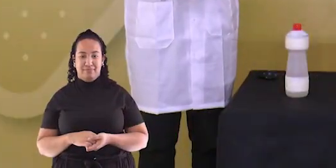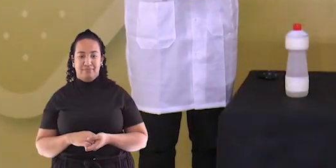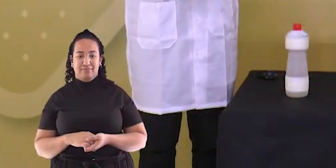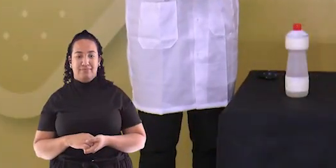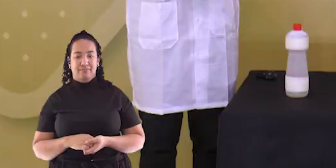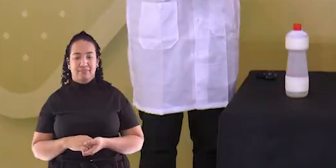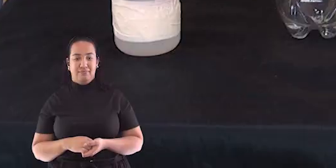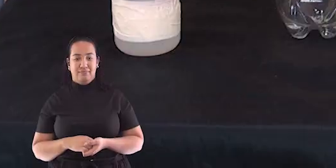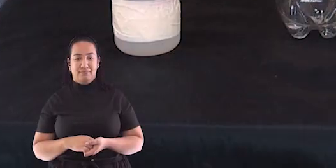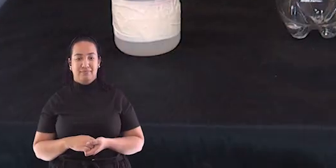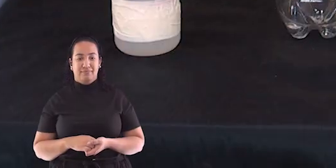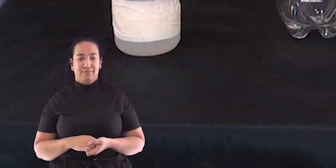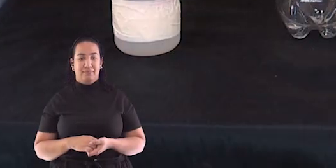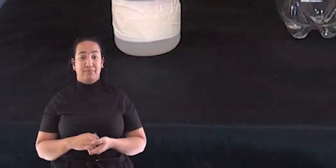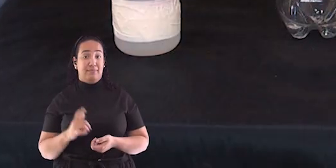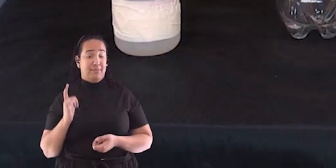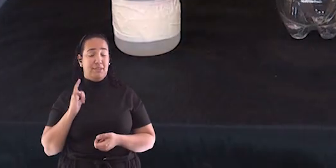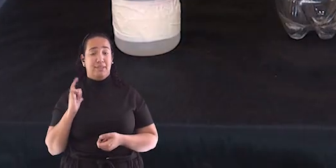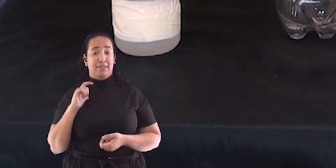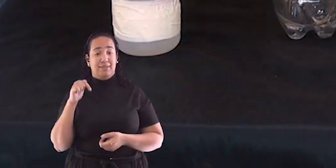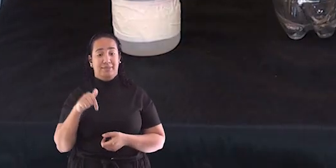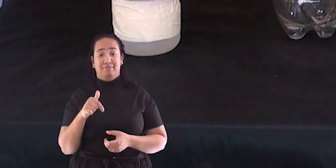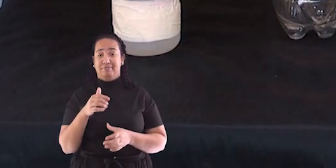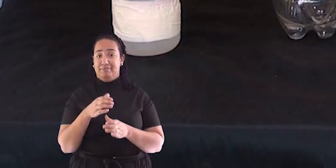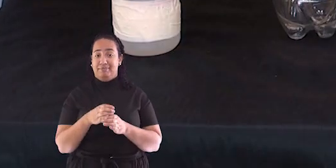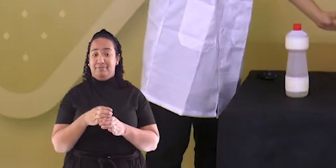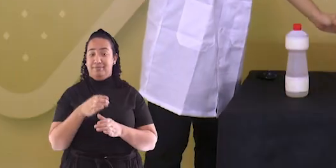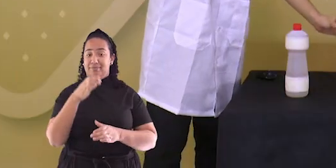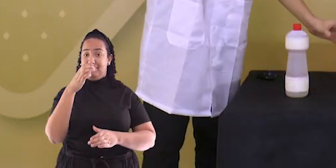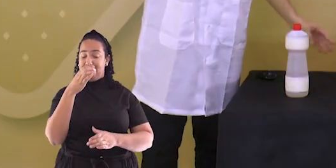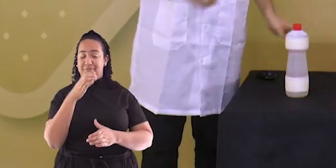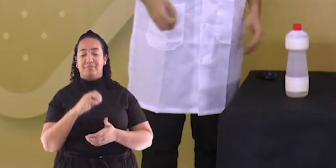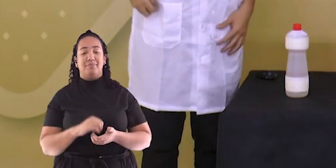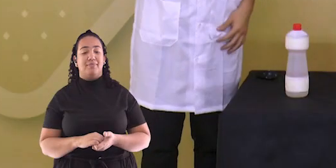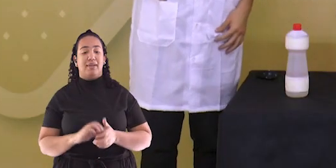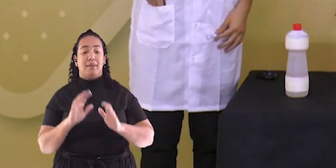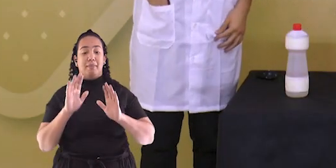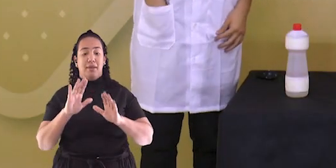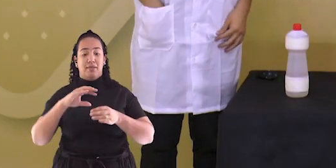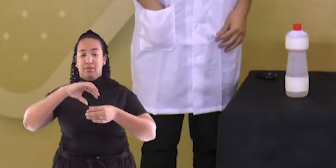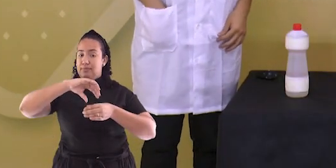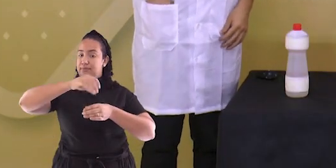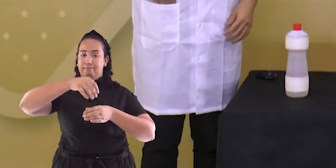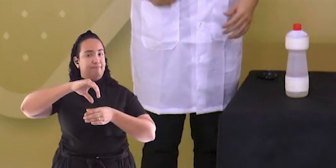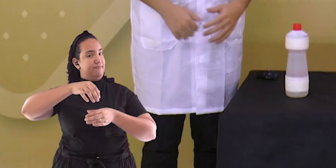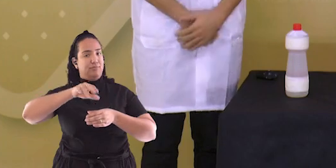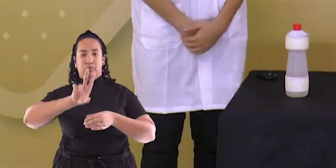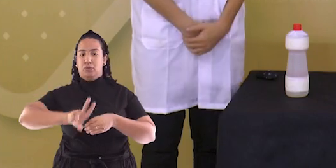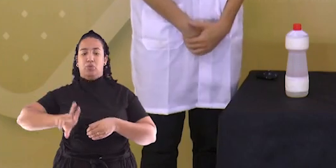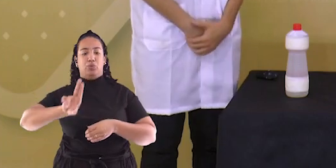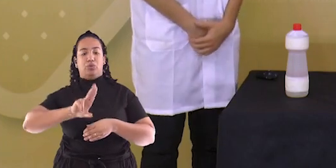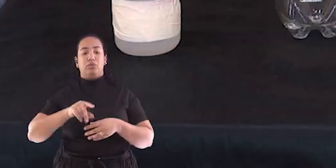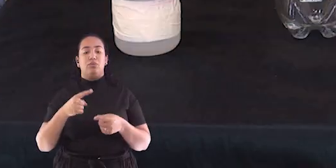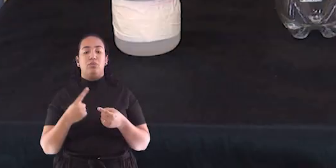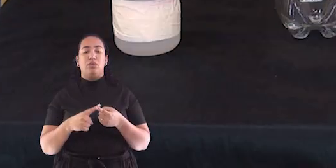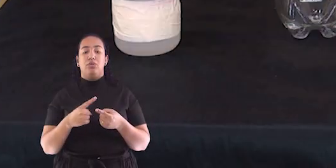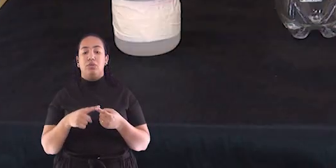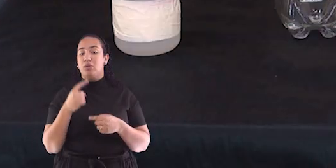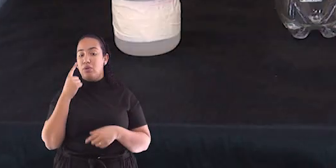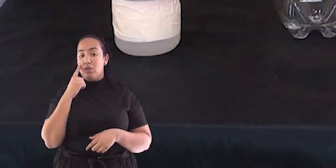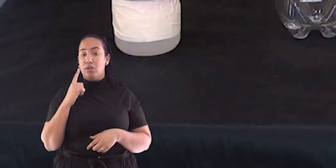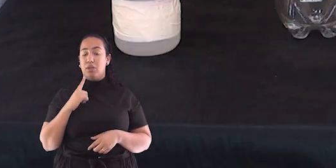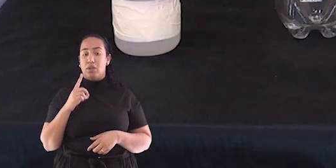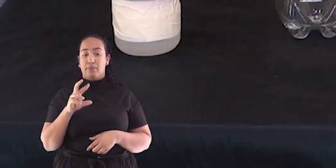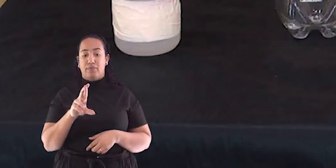A gente tem aqui uma garrafa PET, tá? No entanto, a gente vai usar sem a tampinha. Por quê? Nosso segundo item é uma rolha de